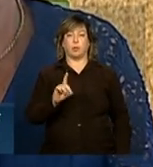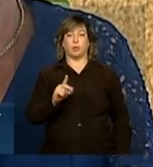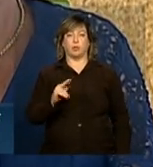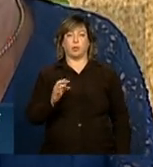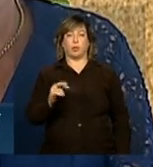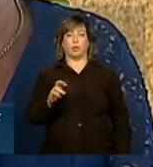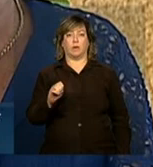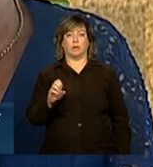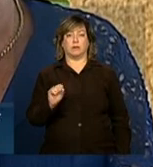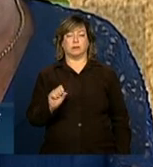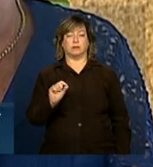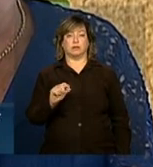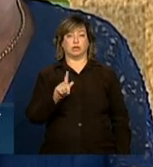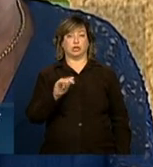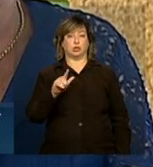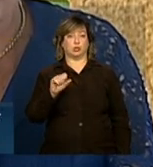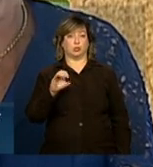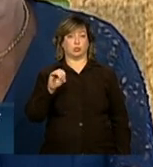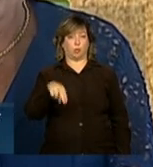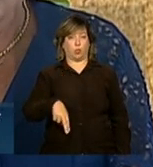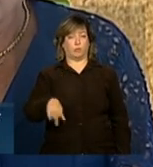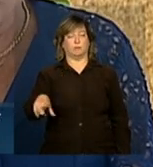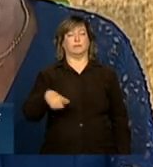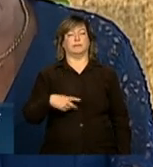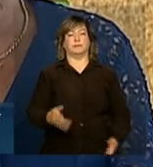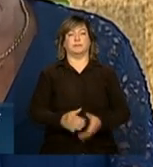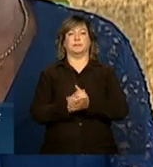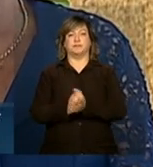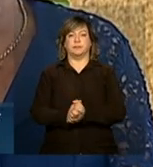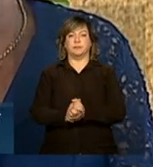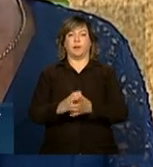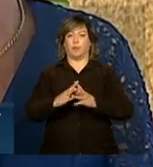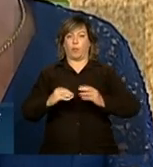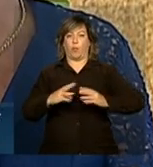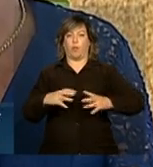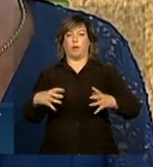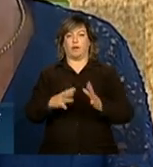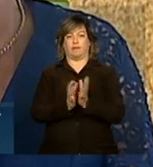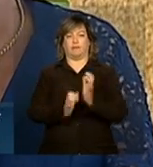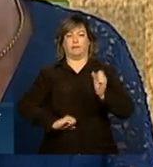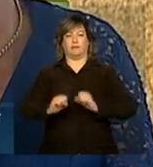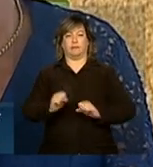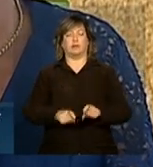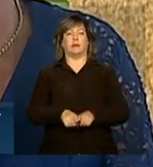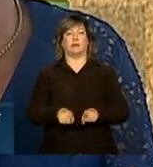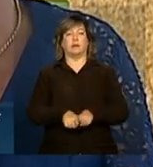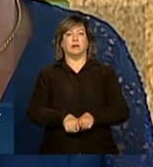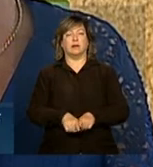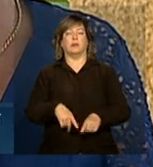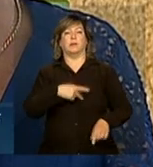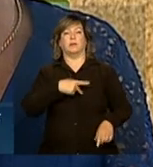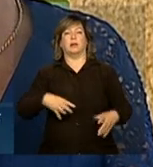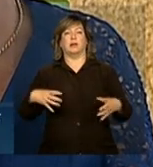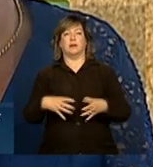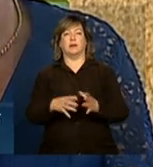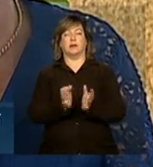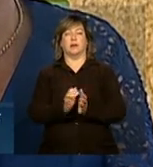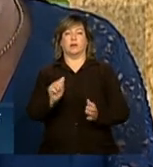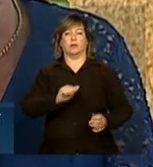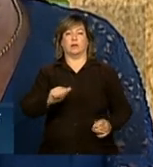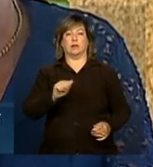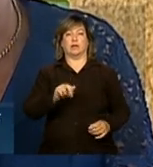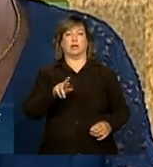Algodão, Gilson Pinesso. Cumprimentar o presidente da Fundação Rio Verde e também